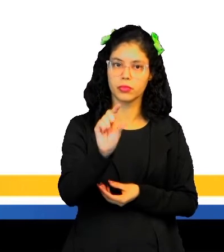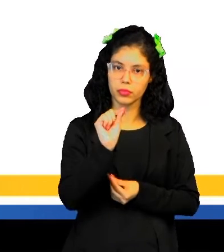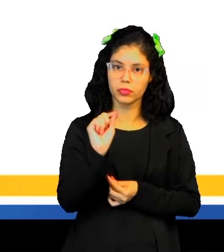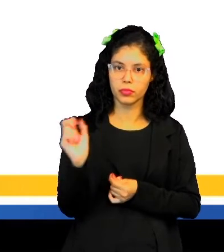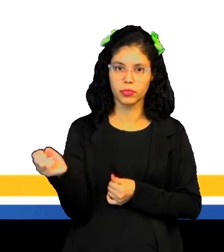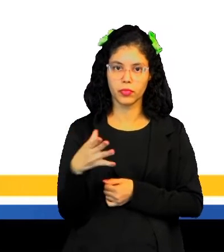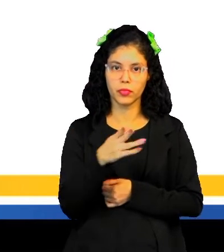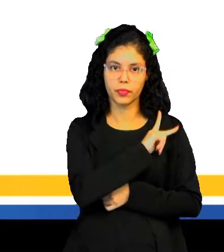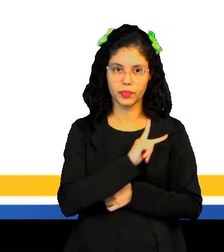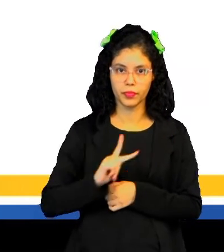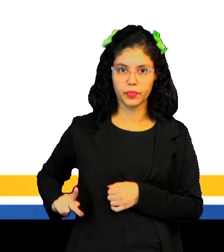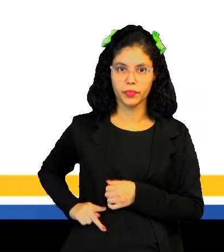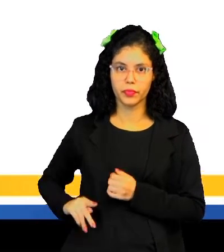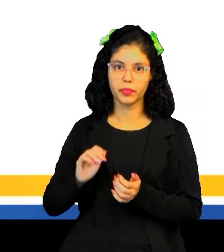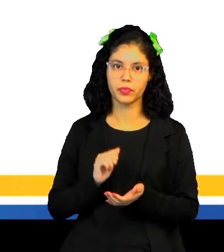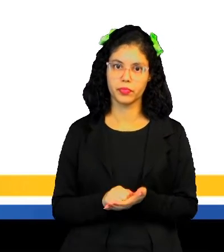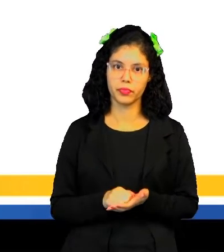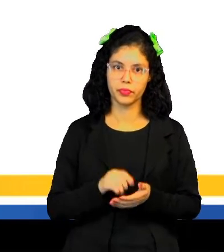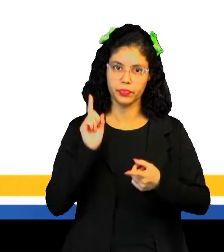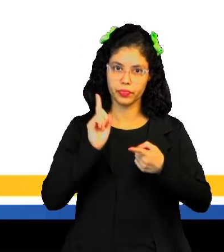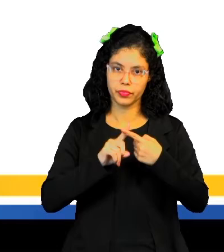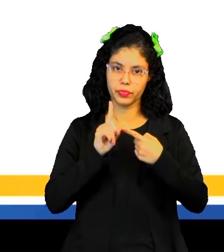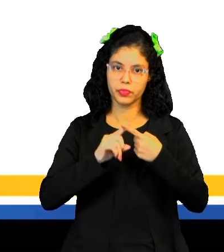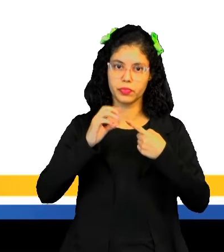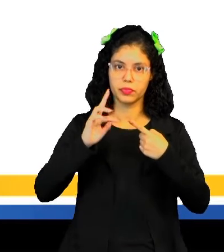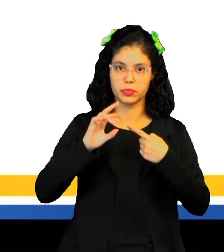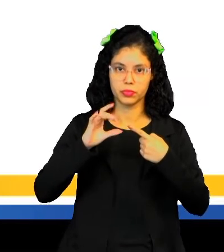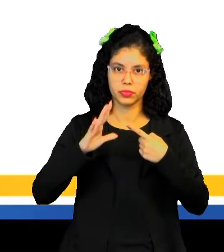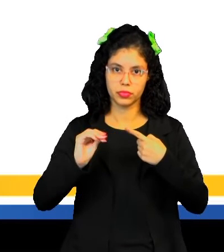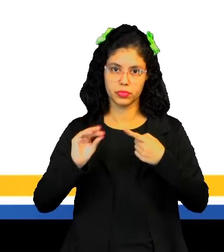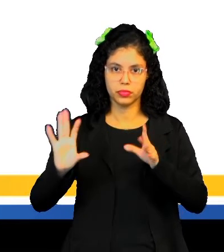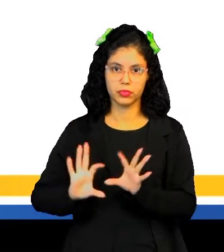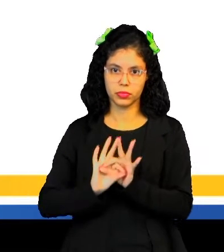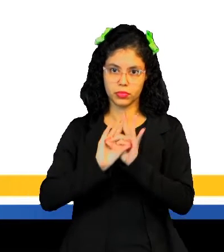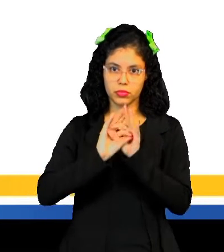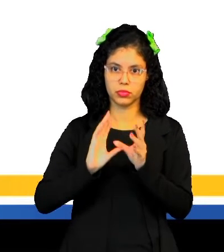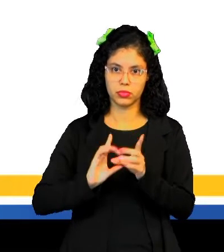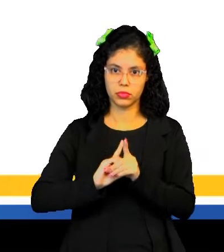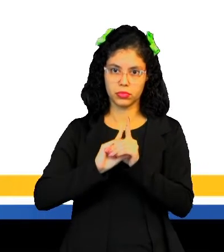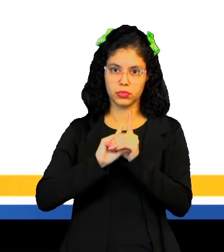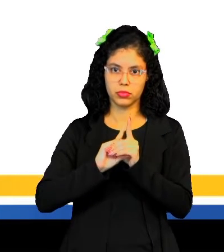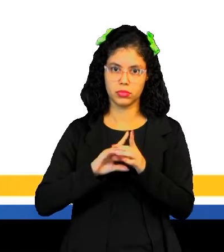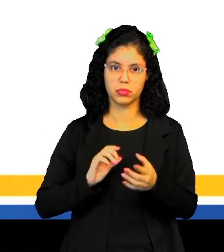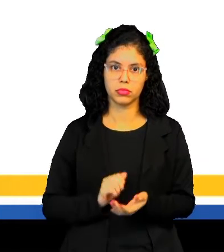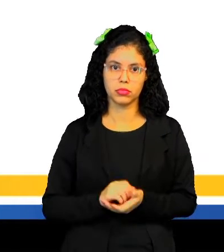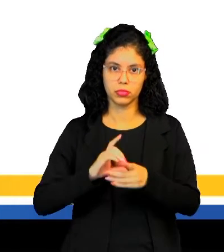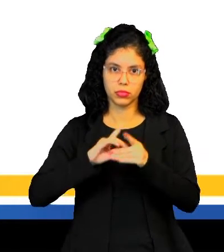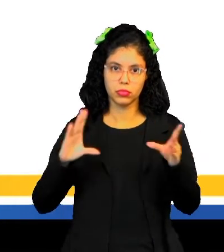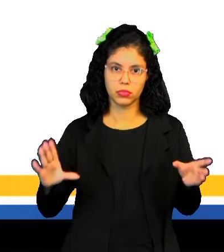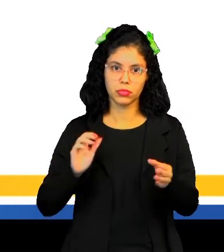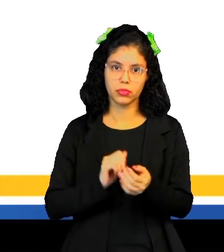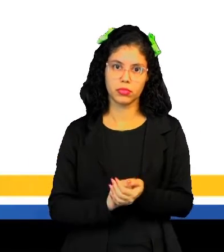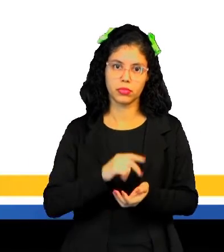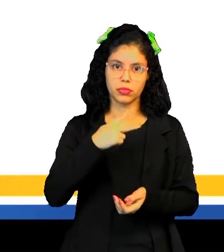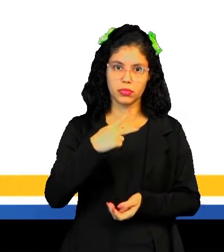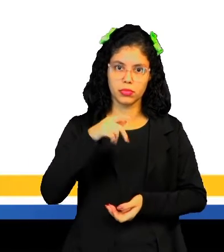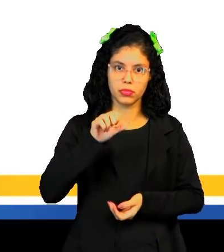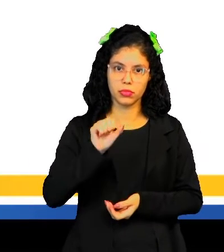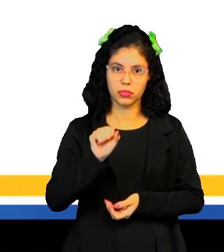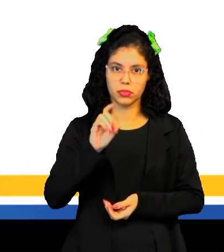novo presidente. Tancredo Neves foi o candidato pela Aliança Democrática, né? Paulo Maluf pelo